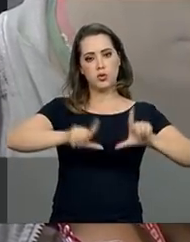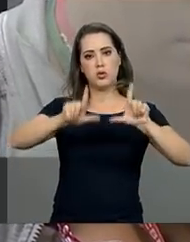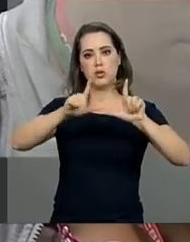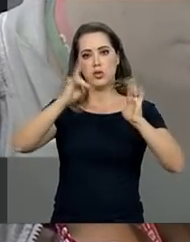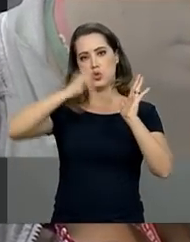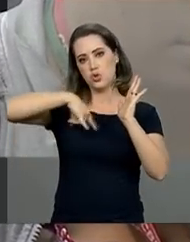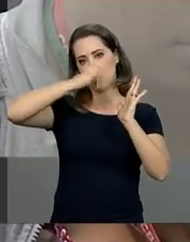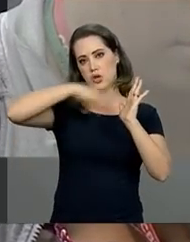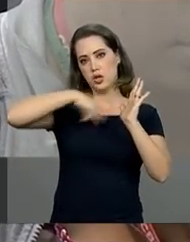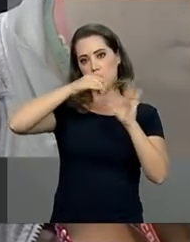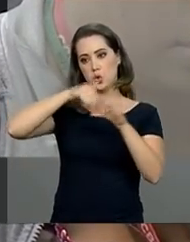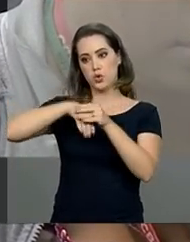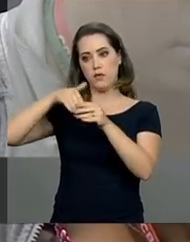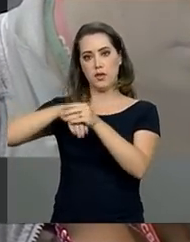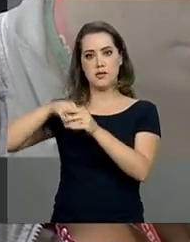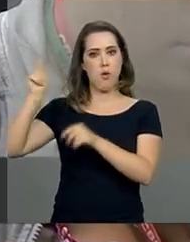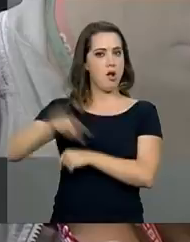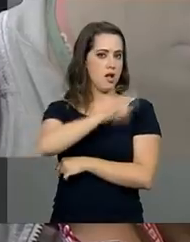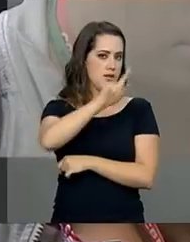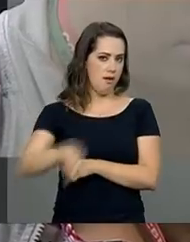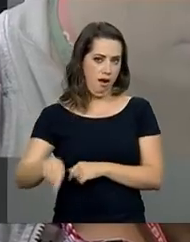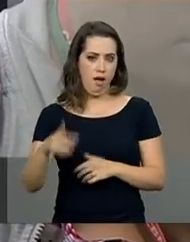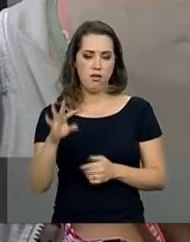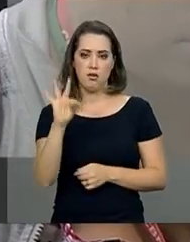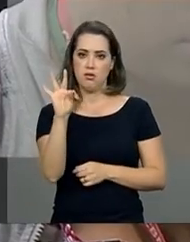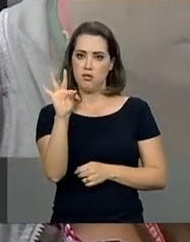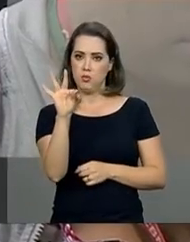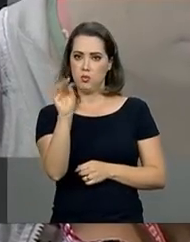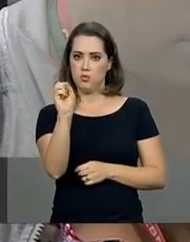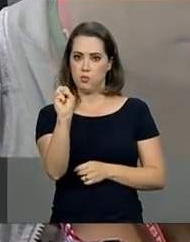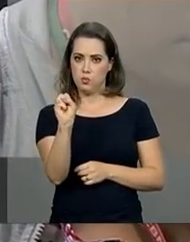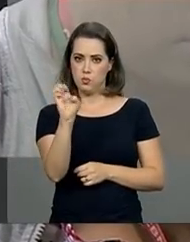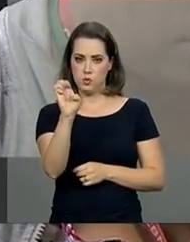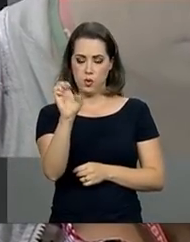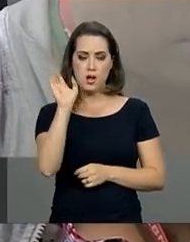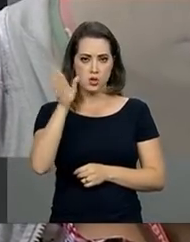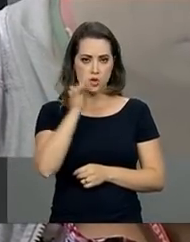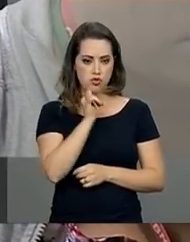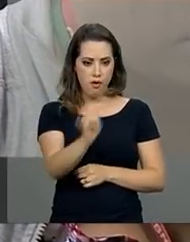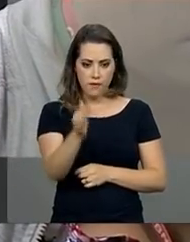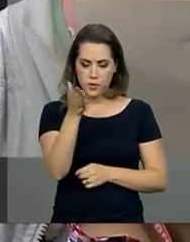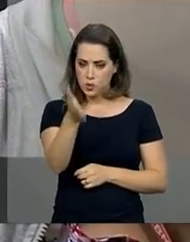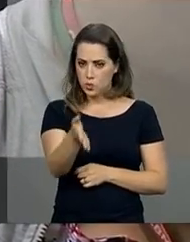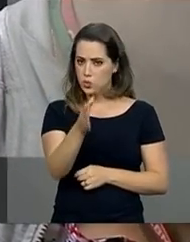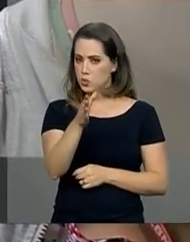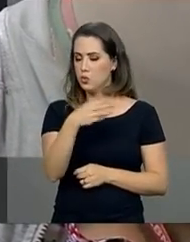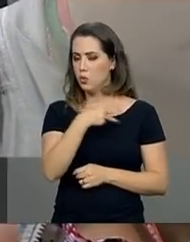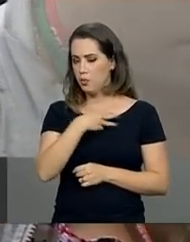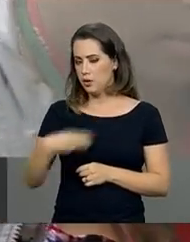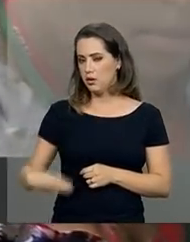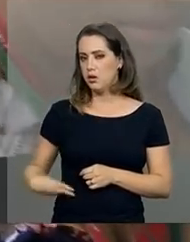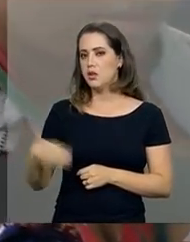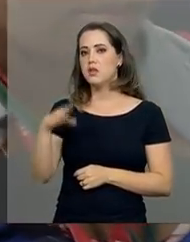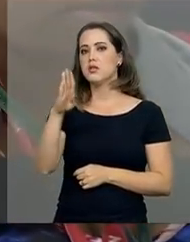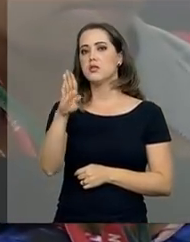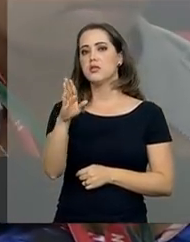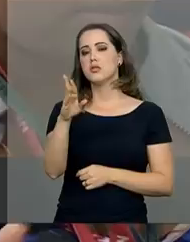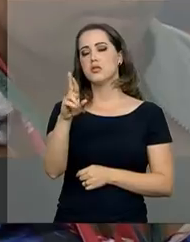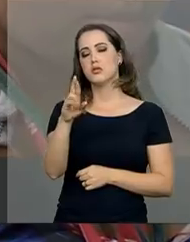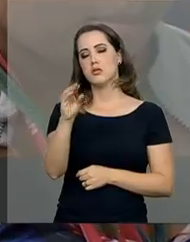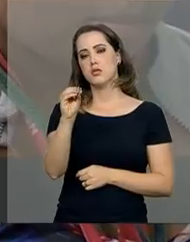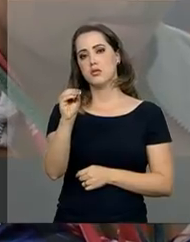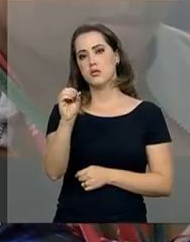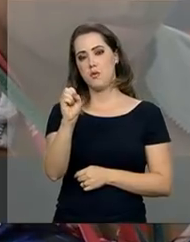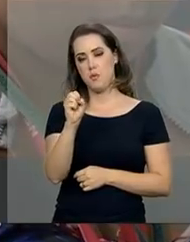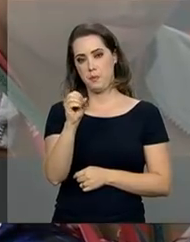cancelados o tse já apresentou resposta ao ministro roberto barroso e há uma expectativa de que o tema